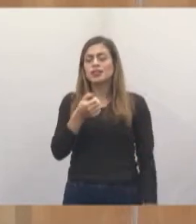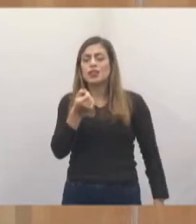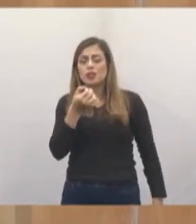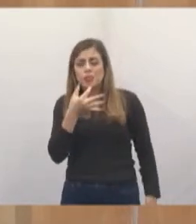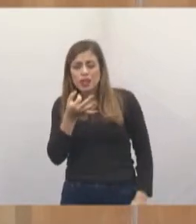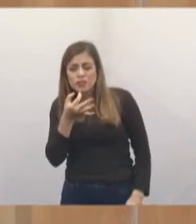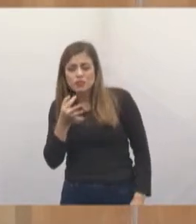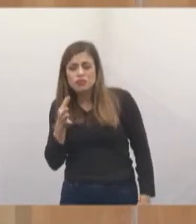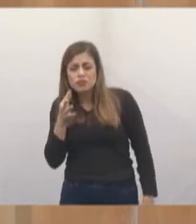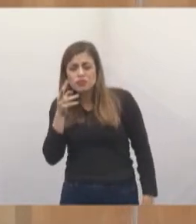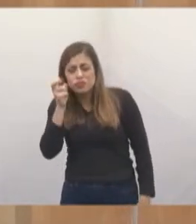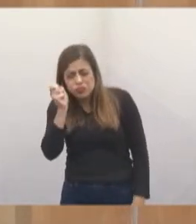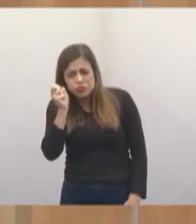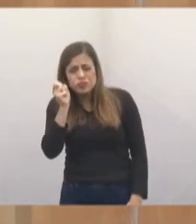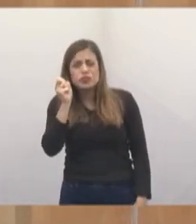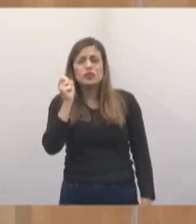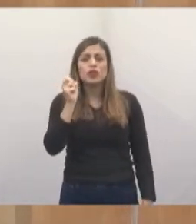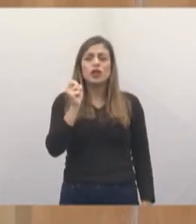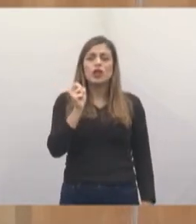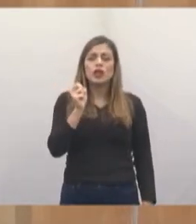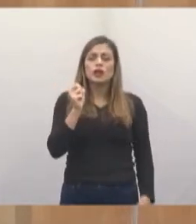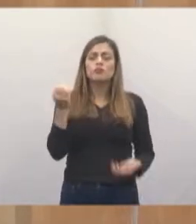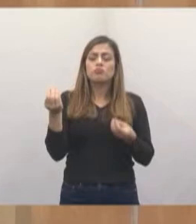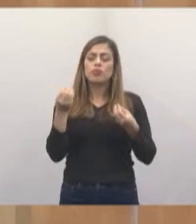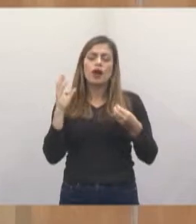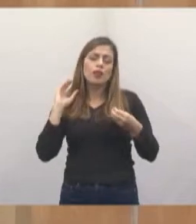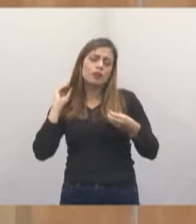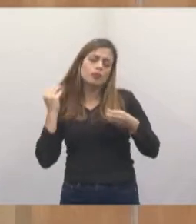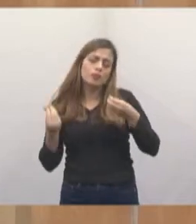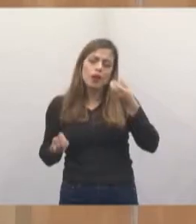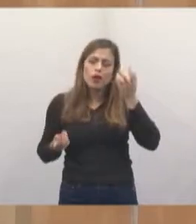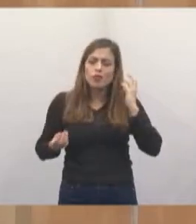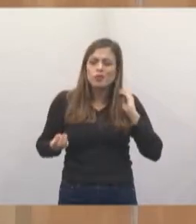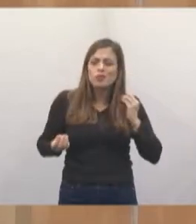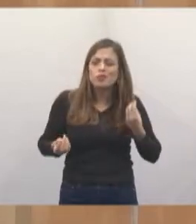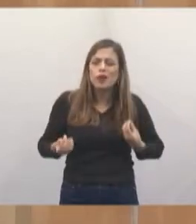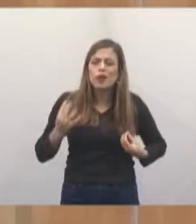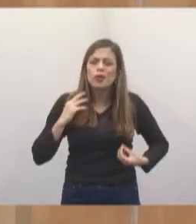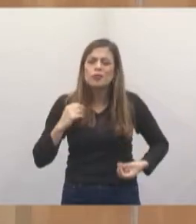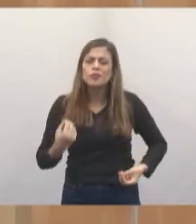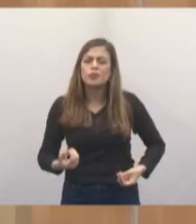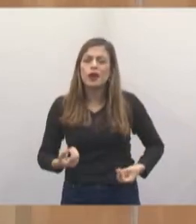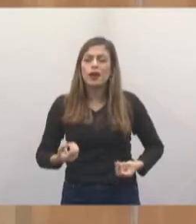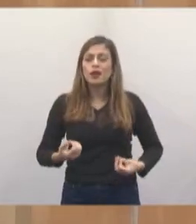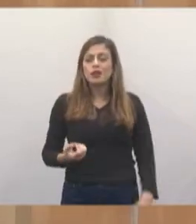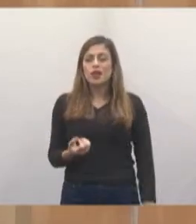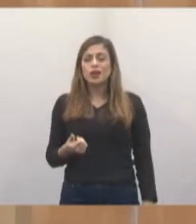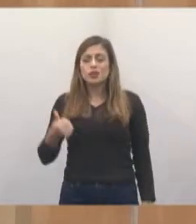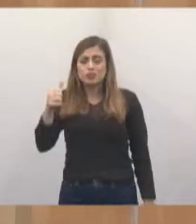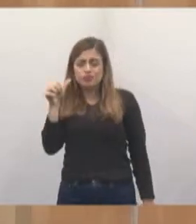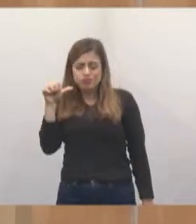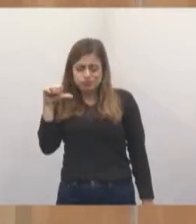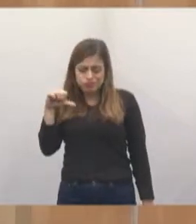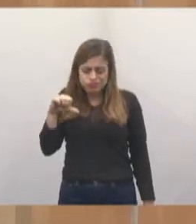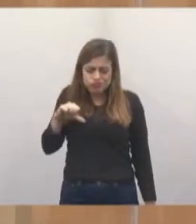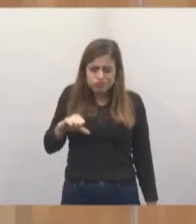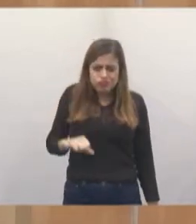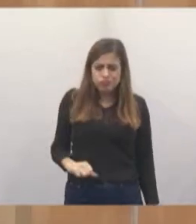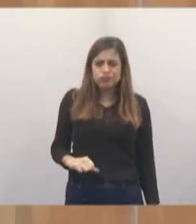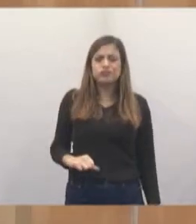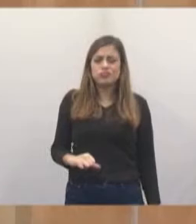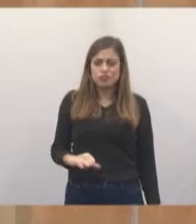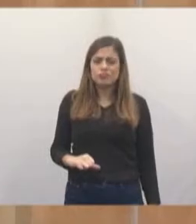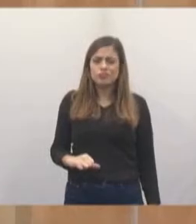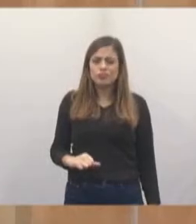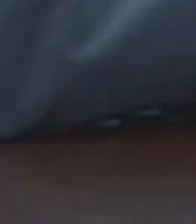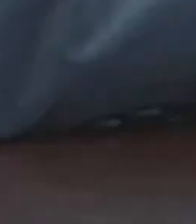muito fortes e que acaba trazendo a perda do cabelo. E aí a autoestima num tratamento desse ele é muito importante para que